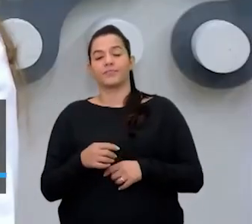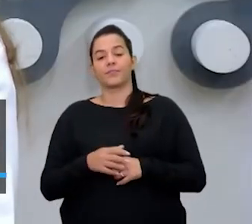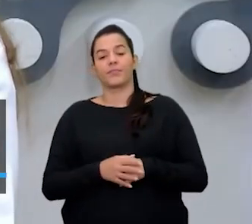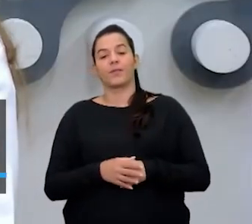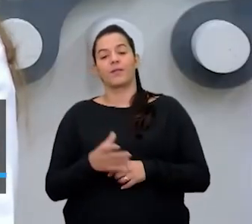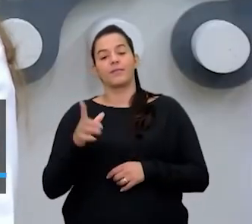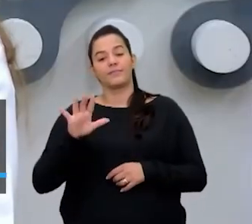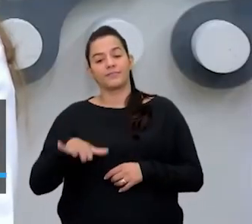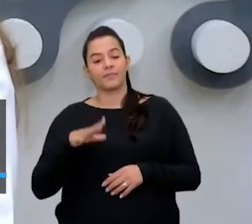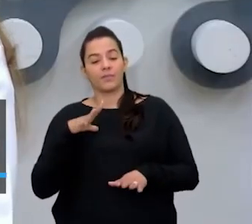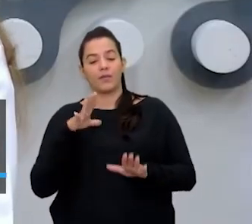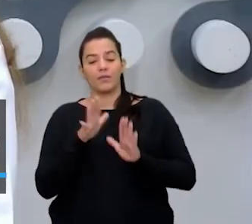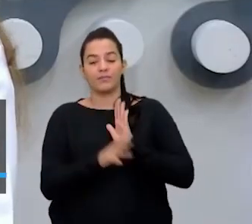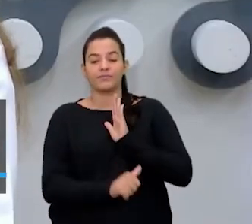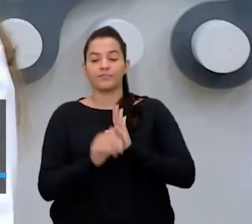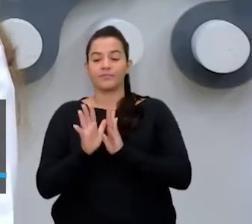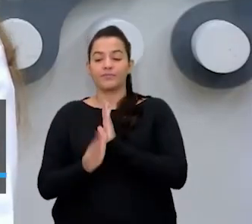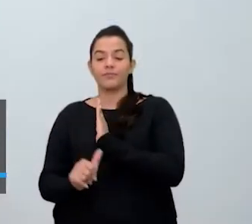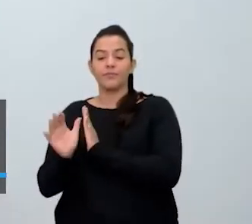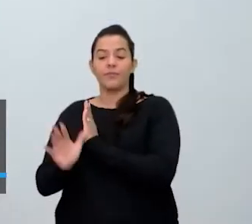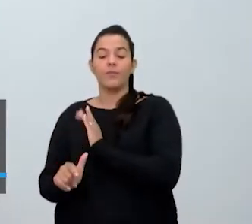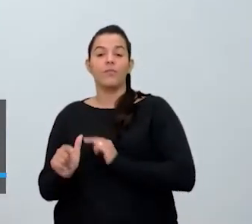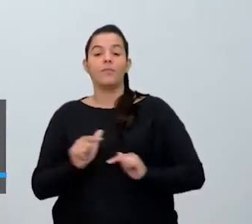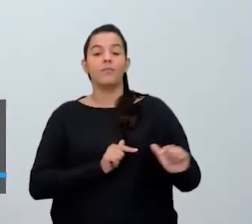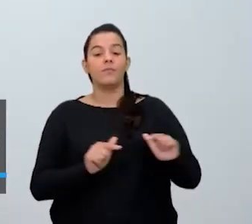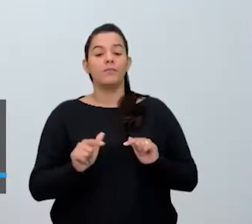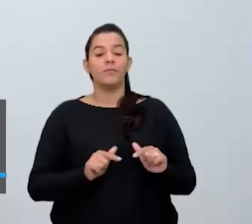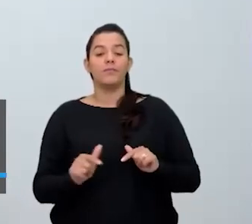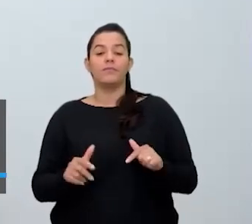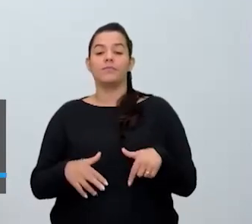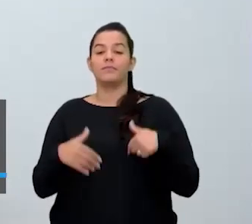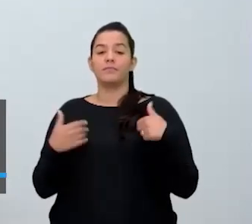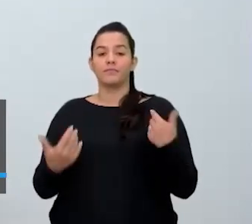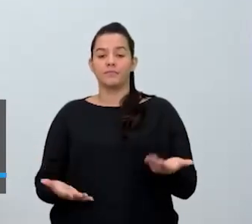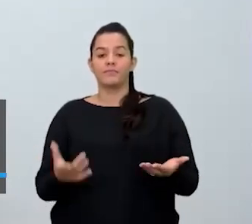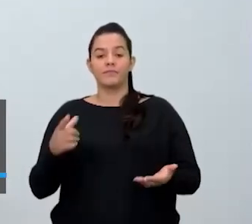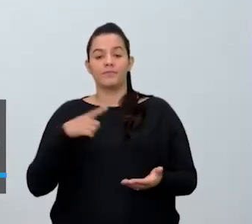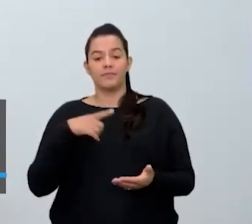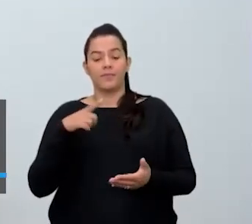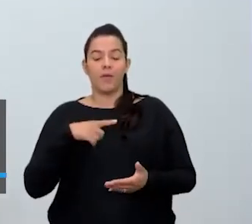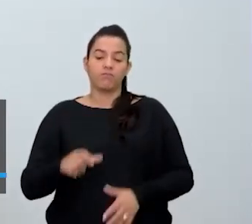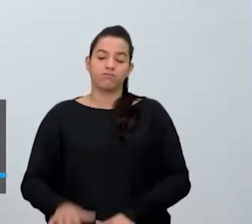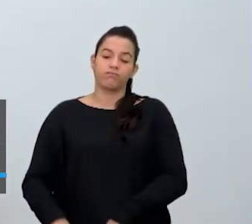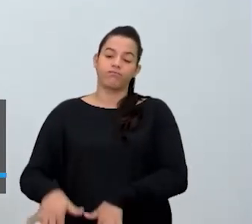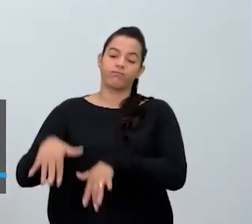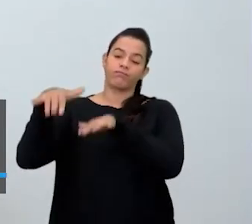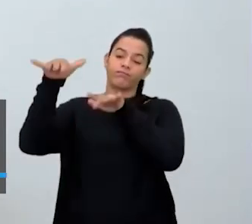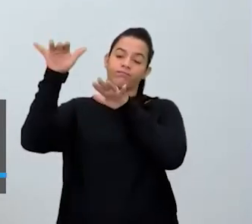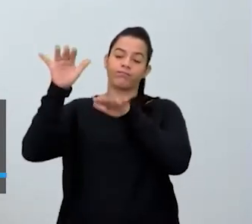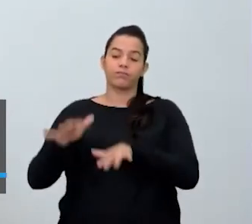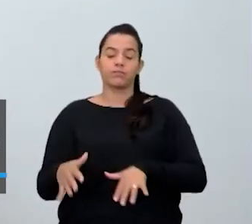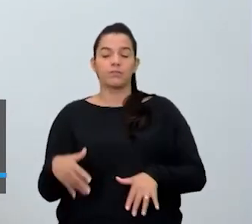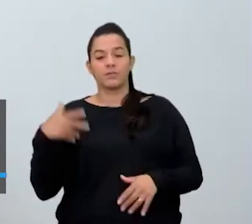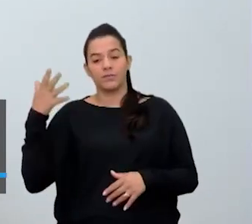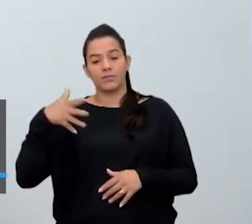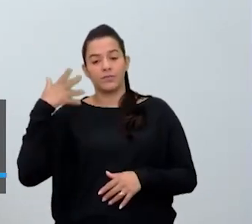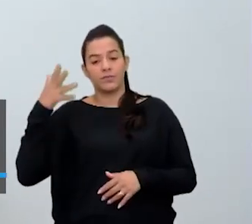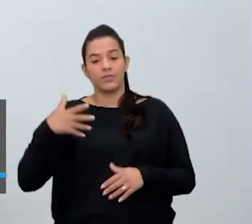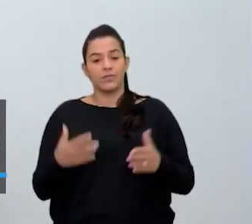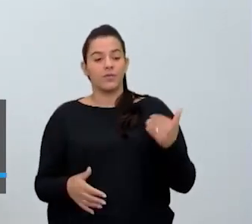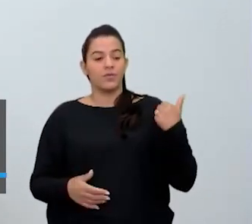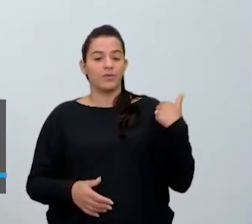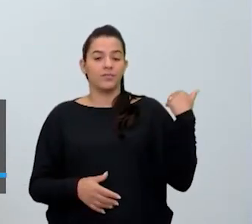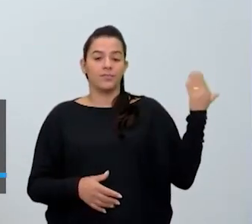e até roubar os empregos, o que acaba bombando, pilhando o discurso da